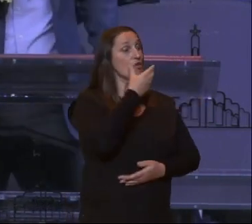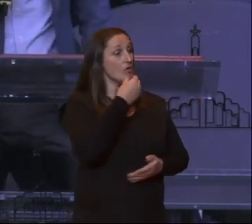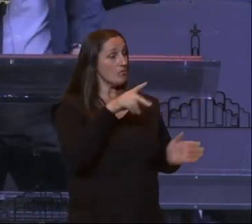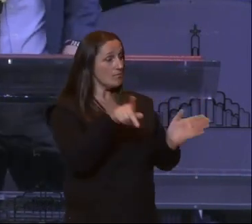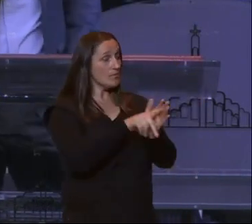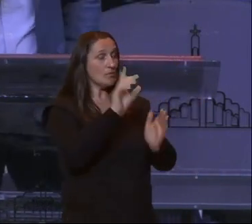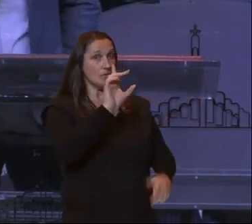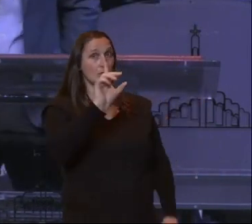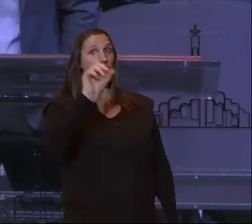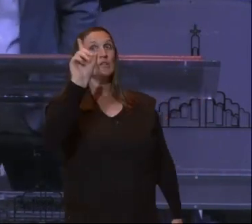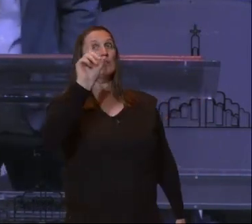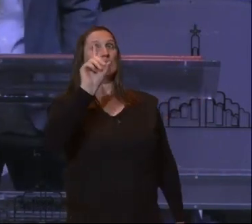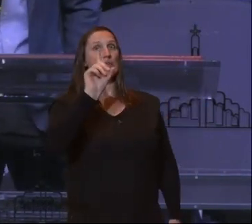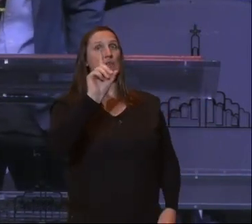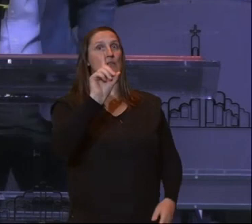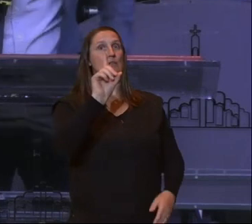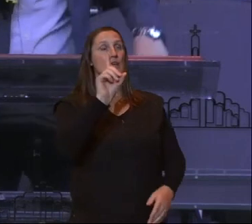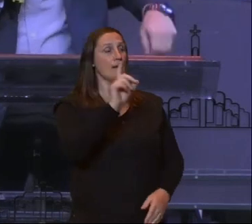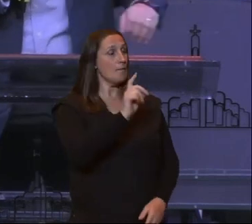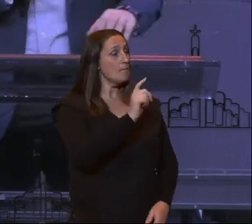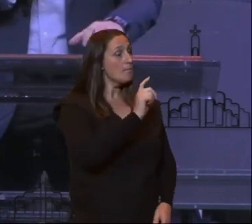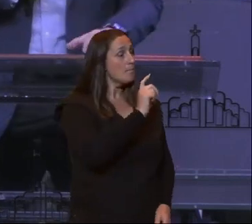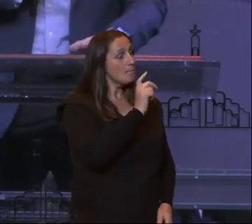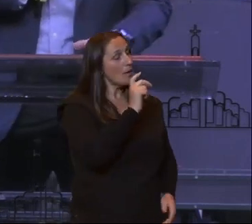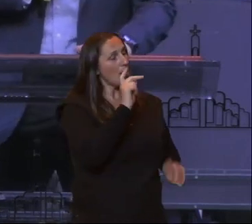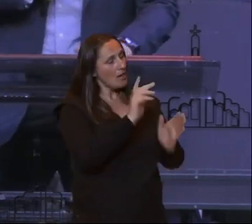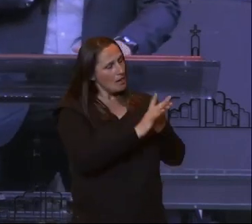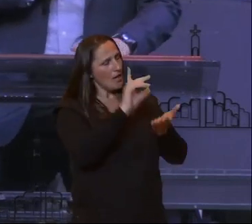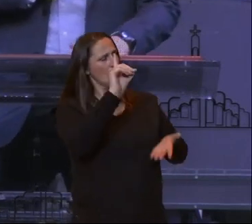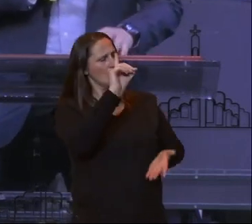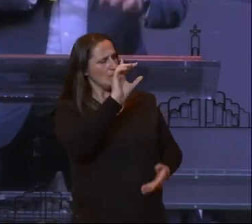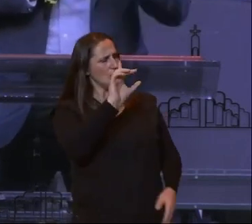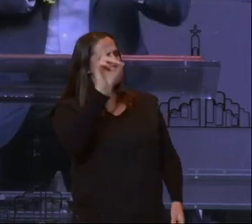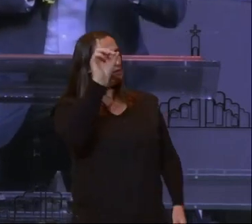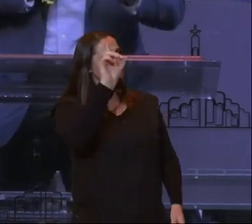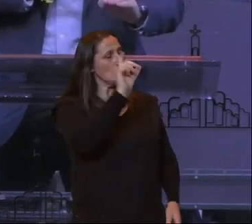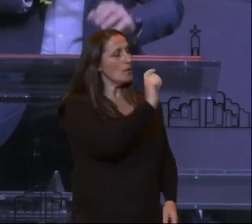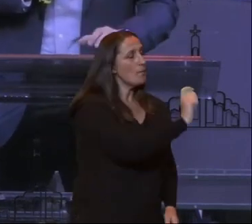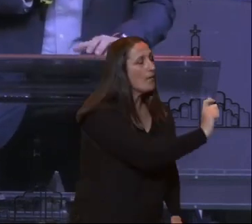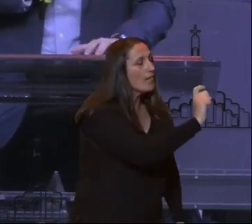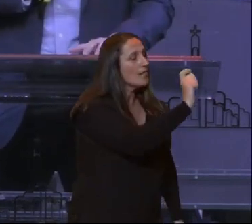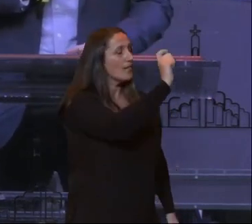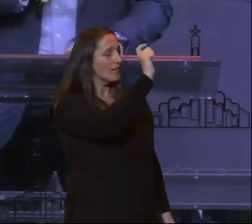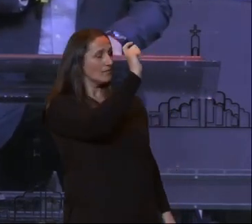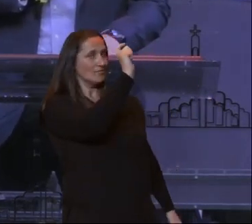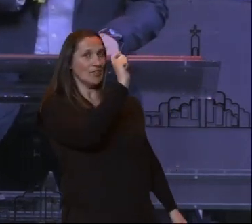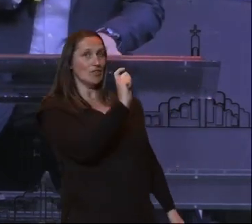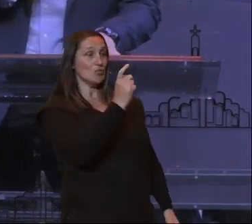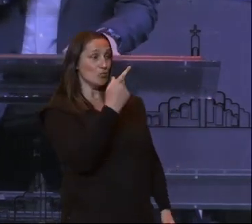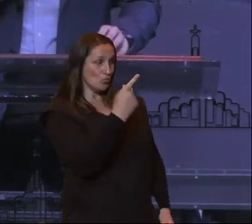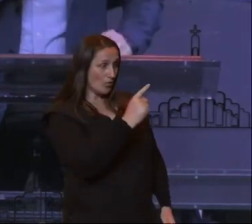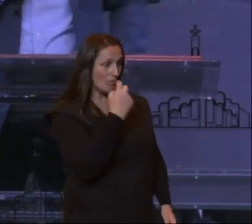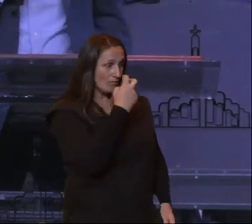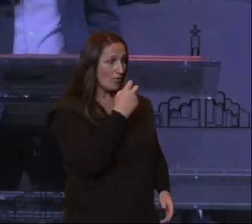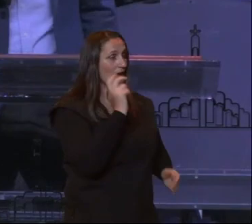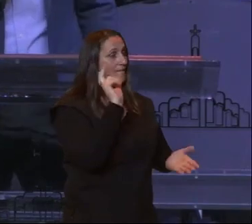de Deus e que a palavra do Senhor vinda da sua boca